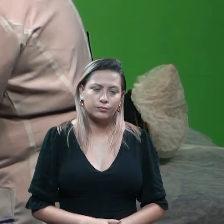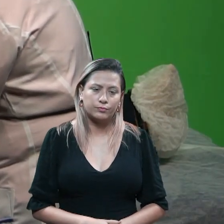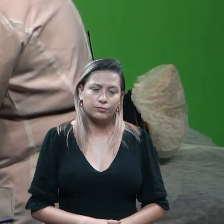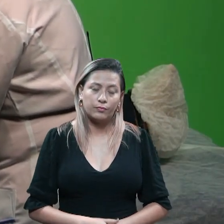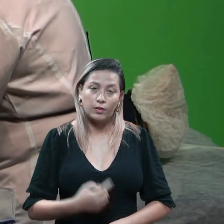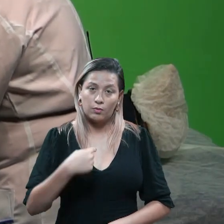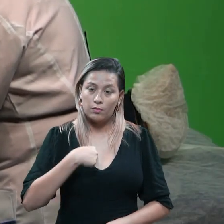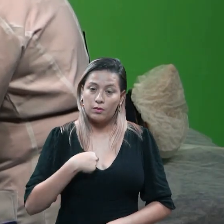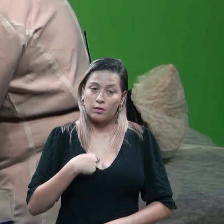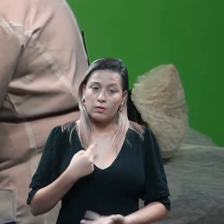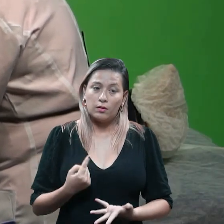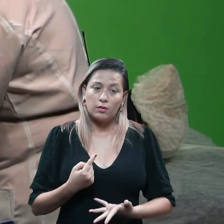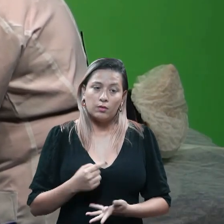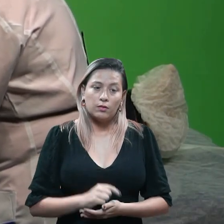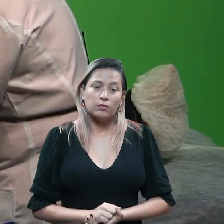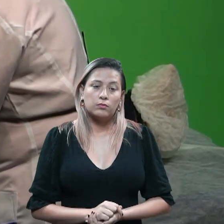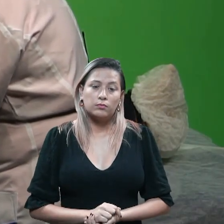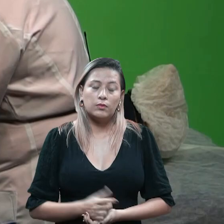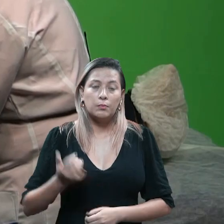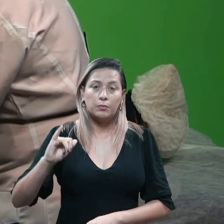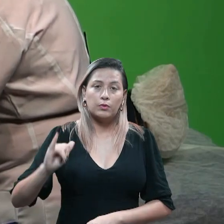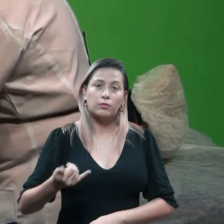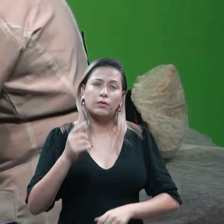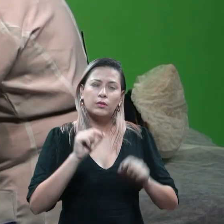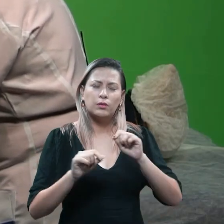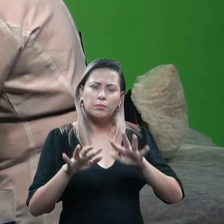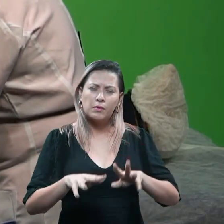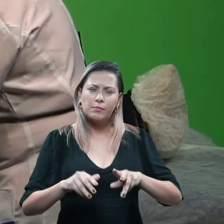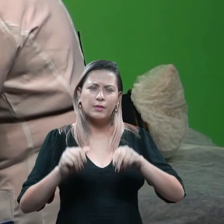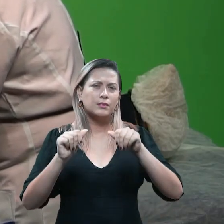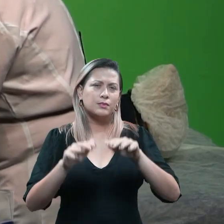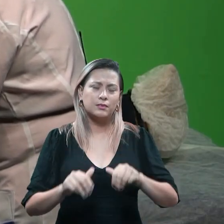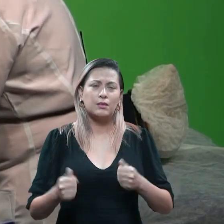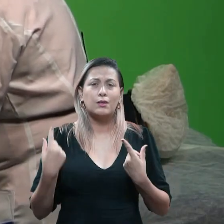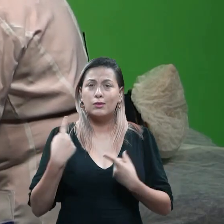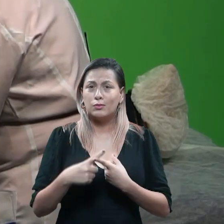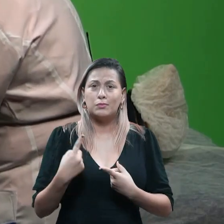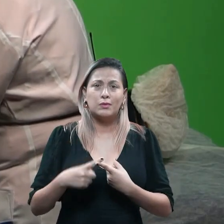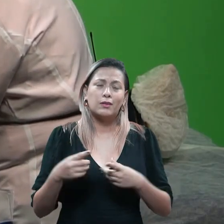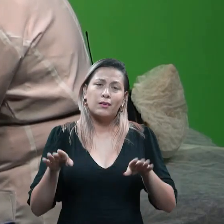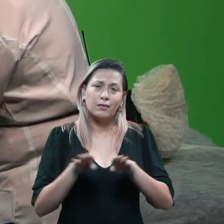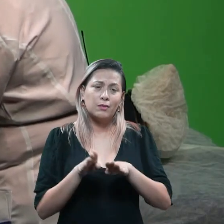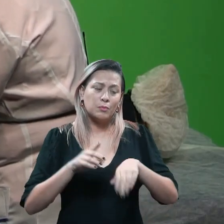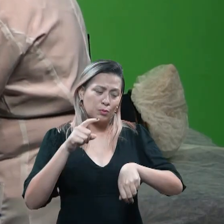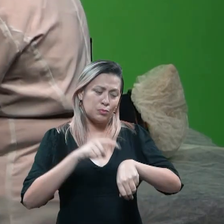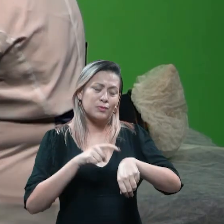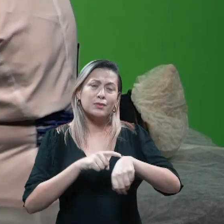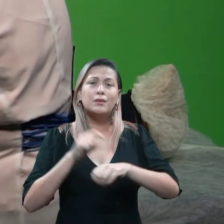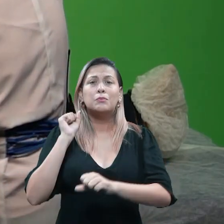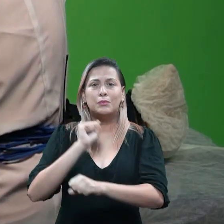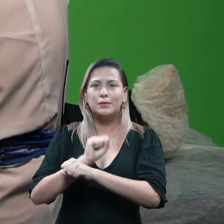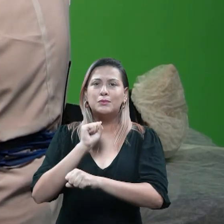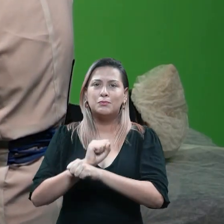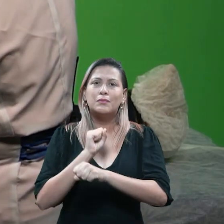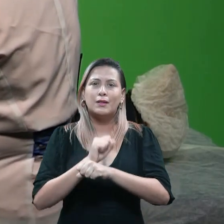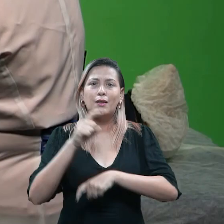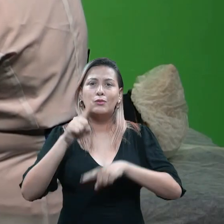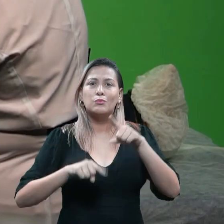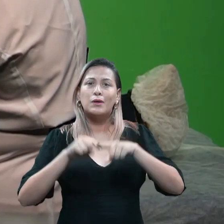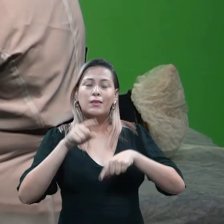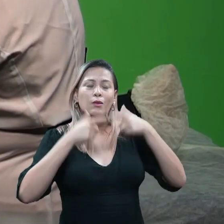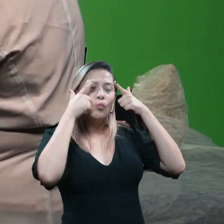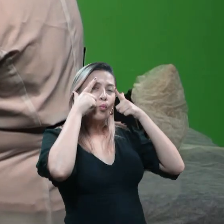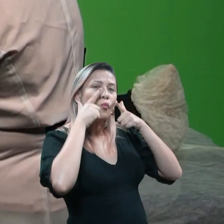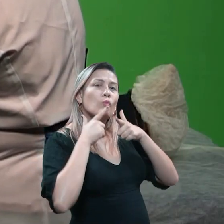Eu aproveito para fazer uma massagem nessa hora, porque até para poder dar o tempo, certo? E o